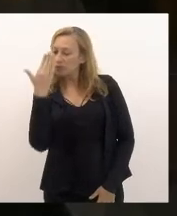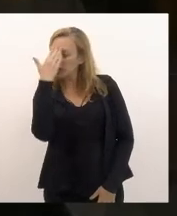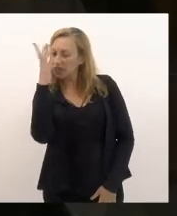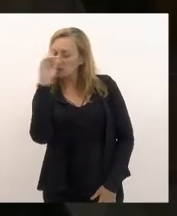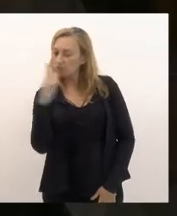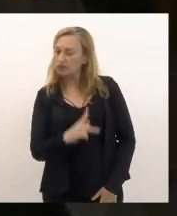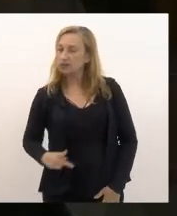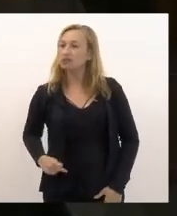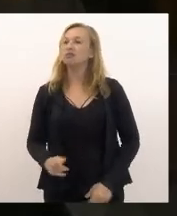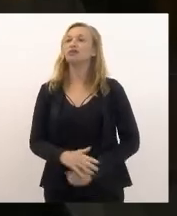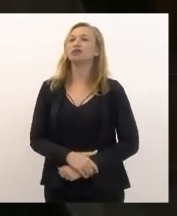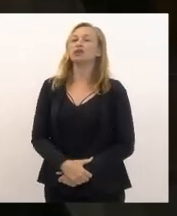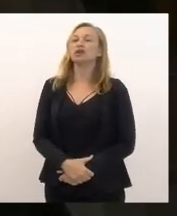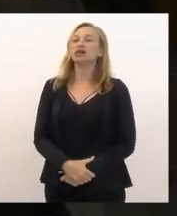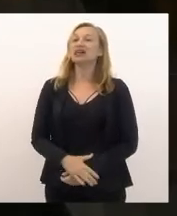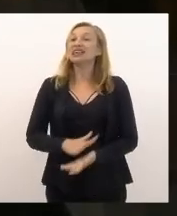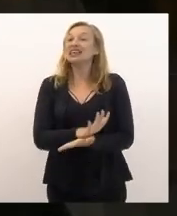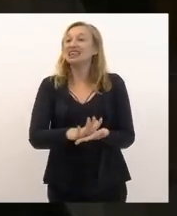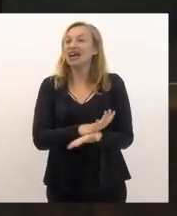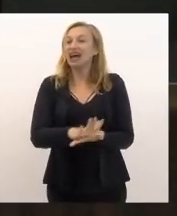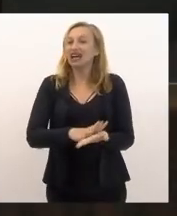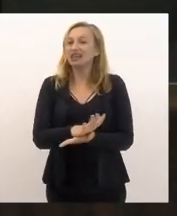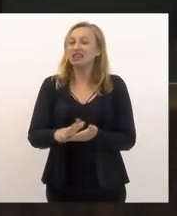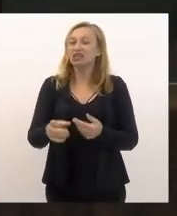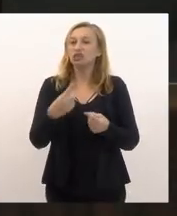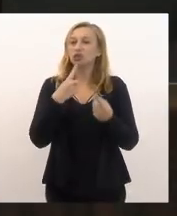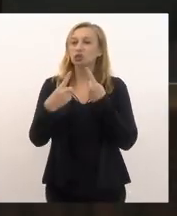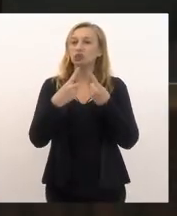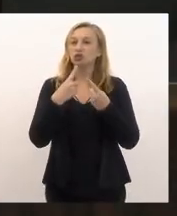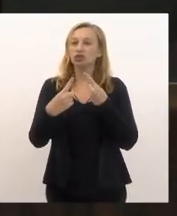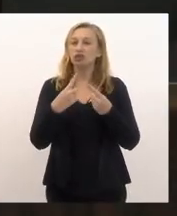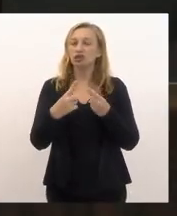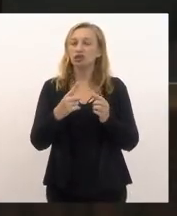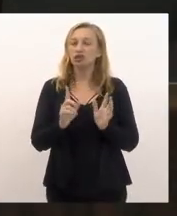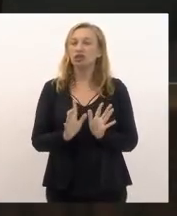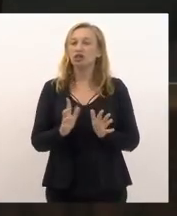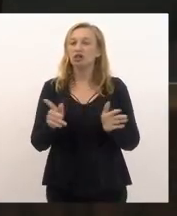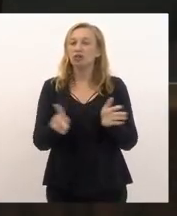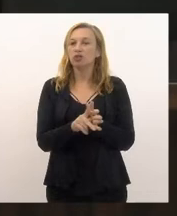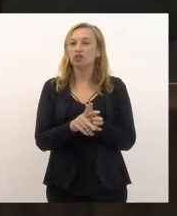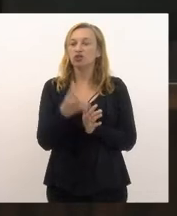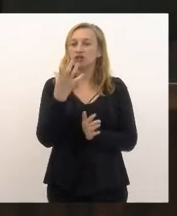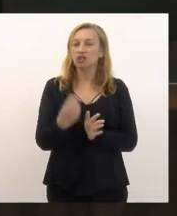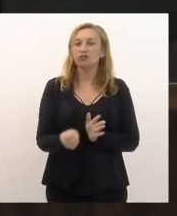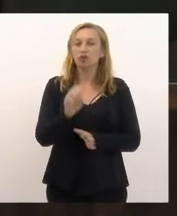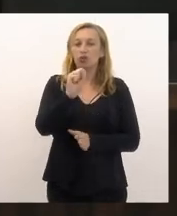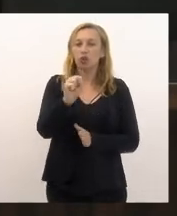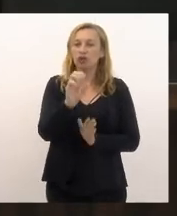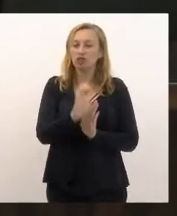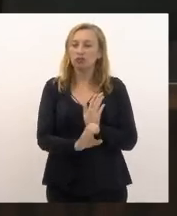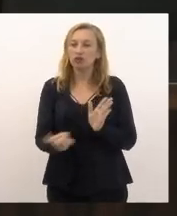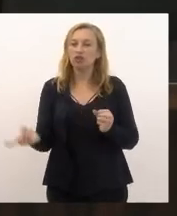obrigado, presidente. Não havendo mais quem queira discutir, o presente projeto recebeu